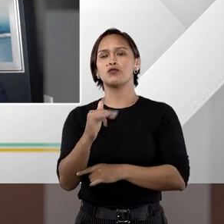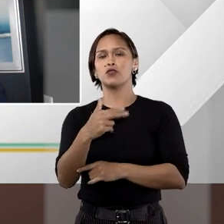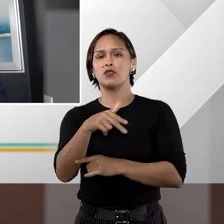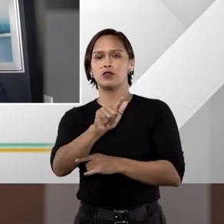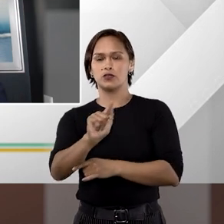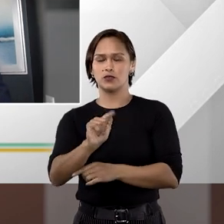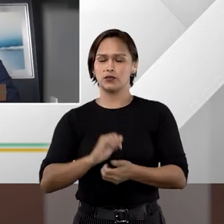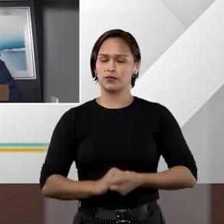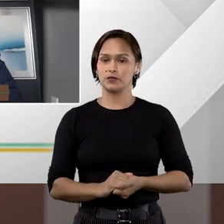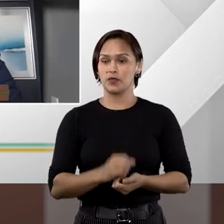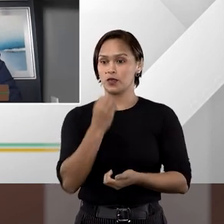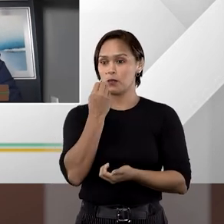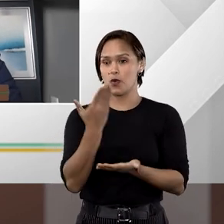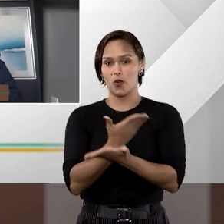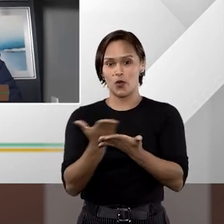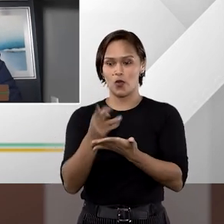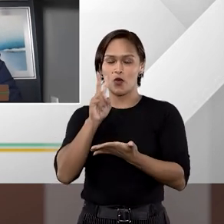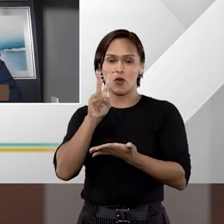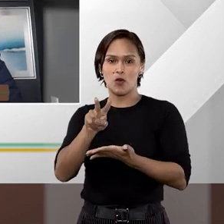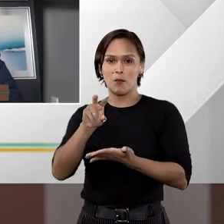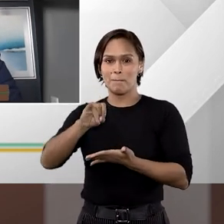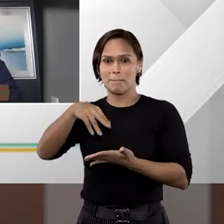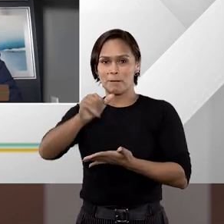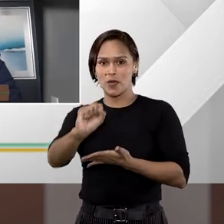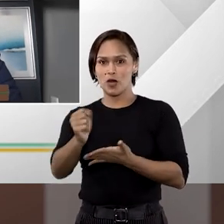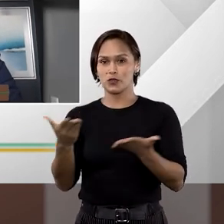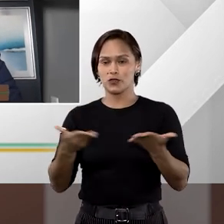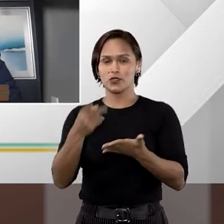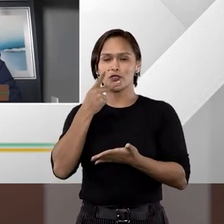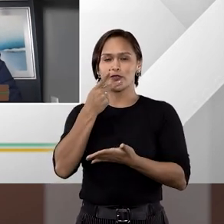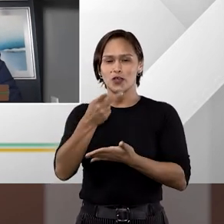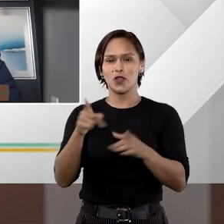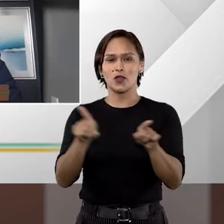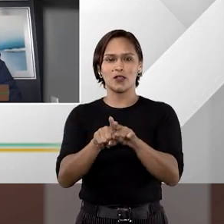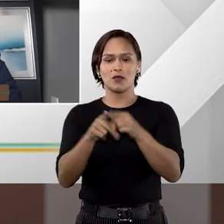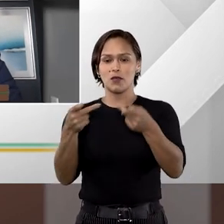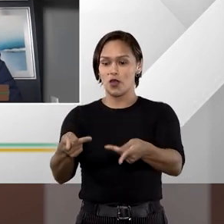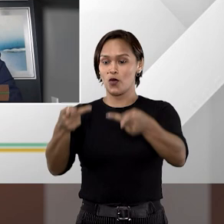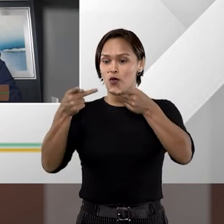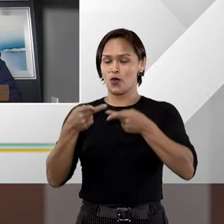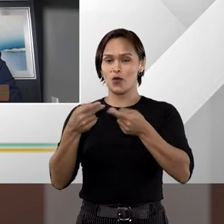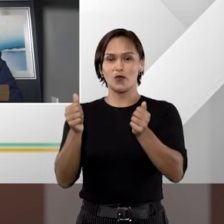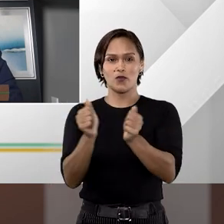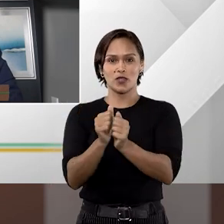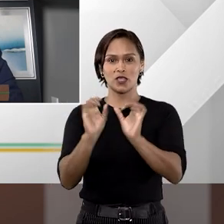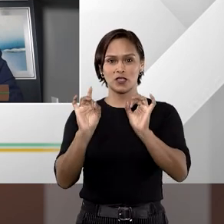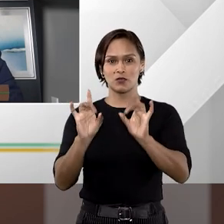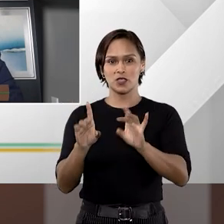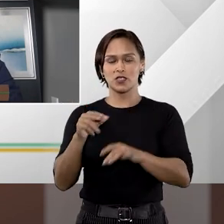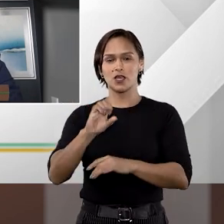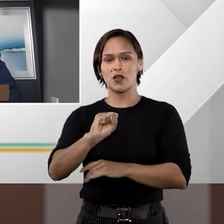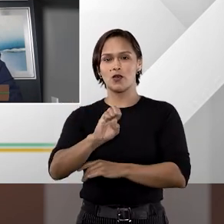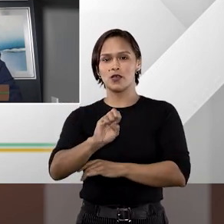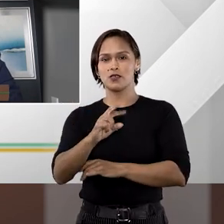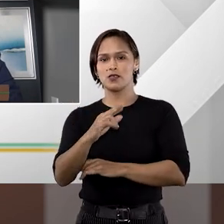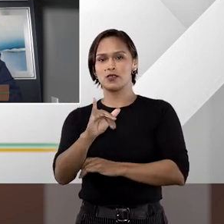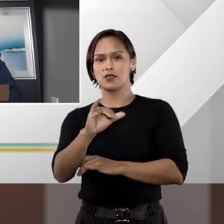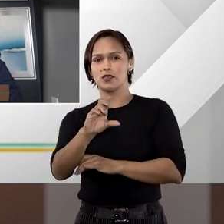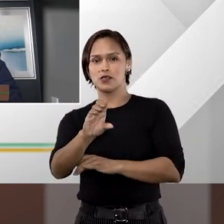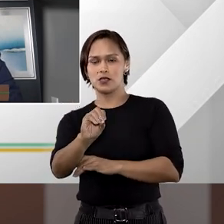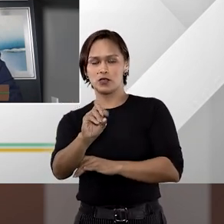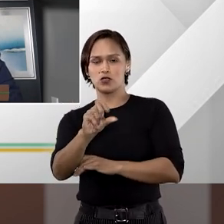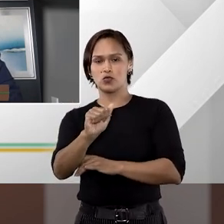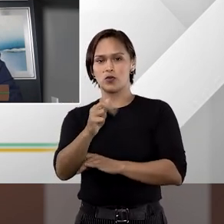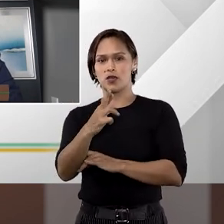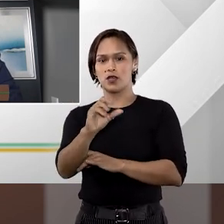funad é bom como o Doutor Mauro bem antecipou quem também já está aqui com a gente é Sérgio